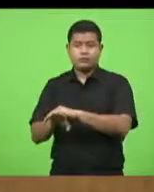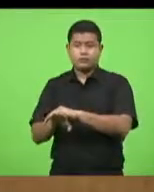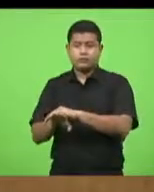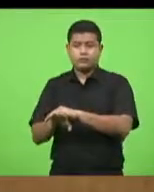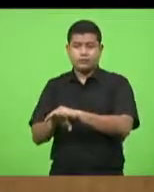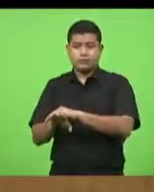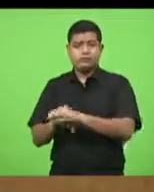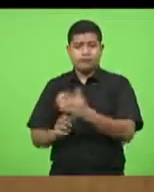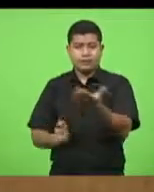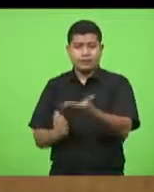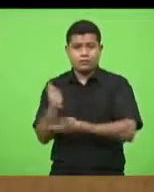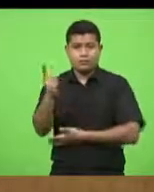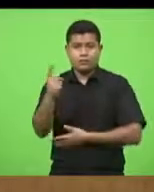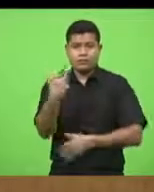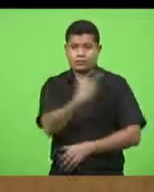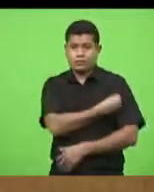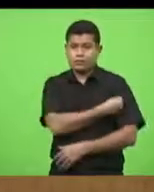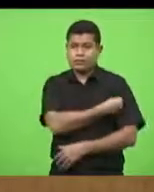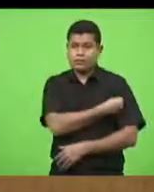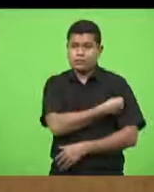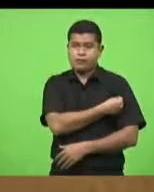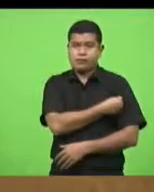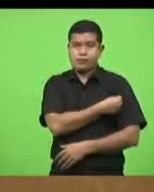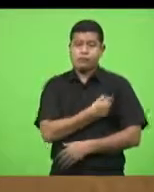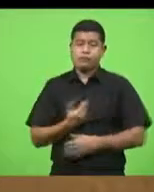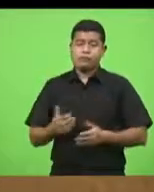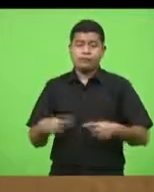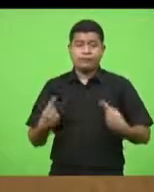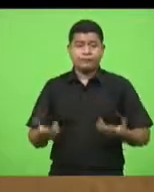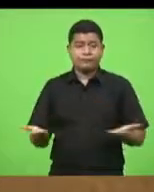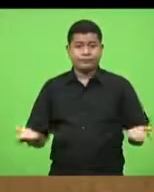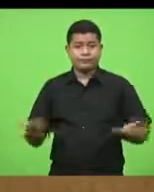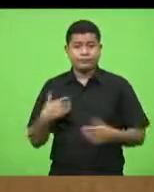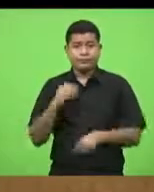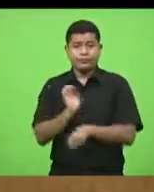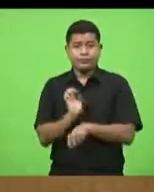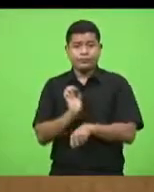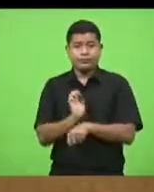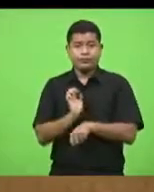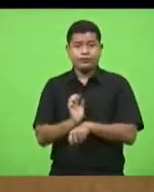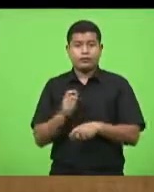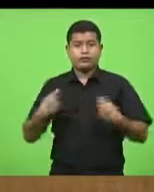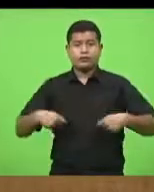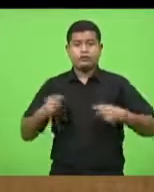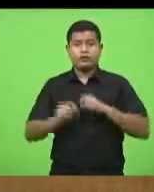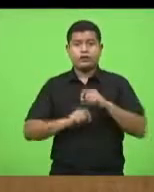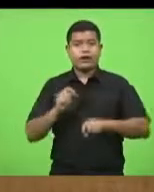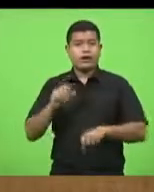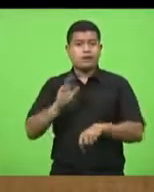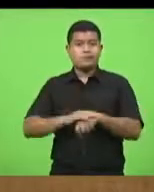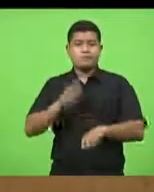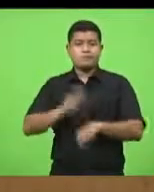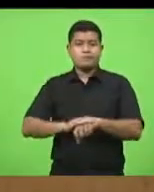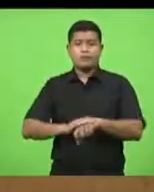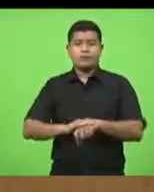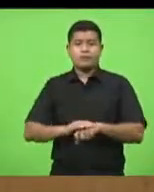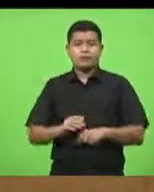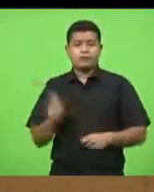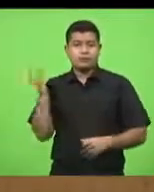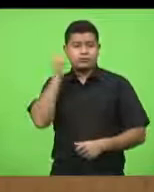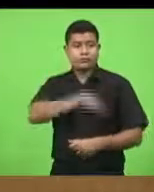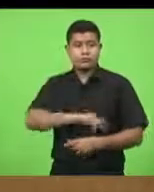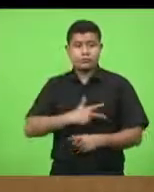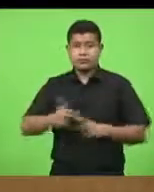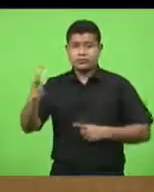para a compra de vacinas. Então, os estados têm que ser protagonistas. Nós só vamos superar esse momento com